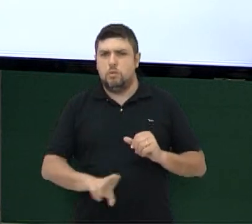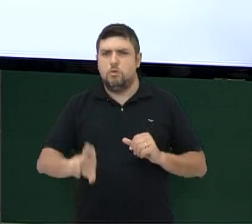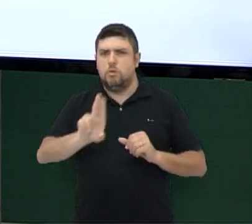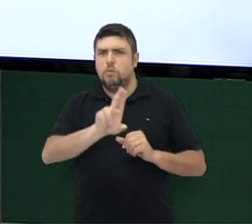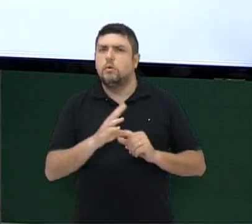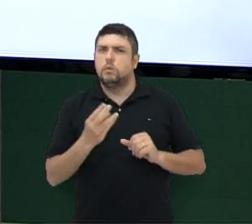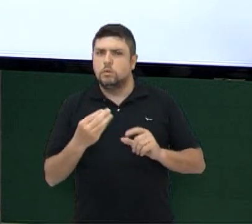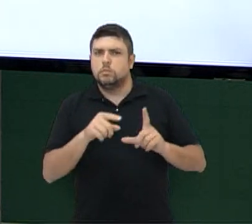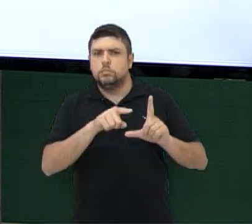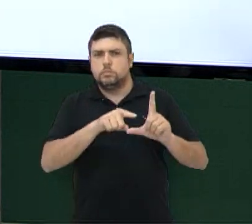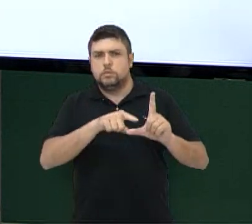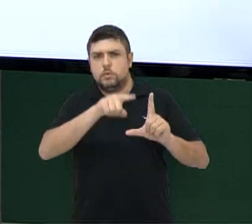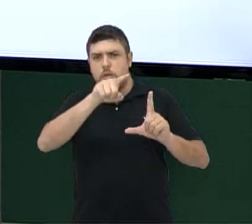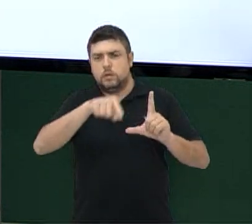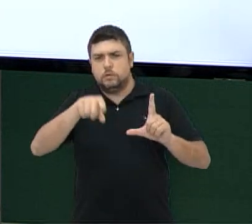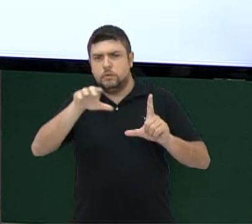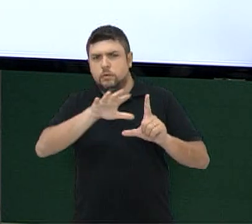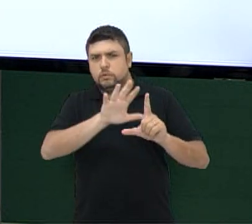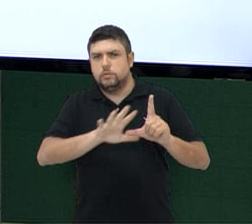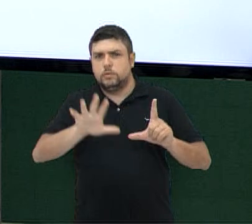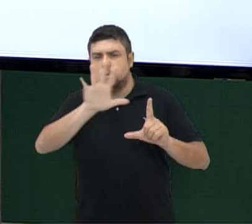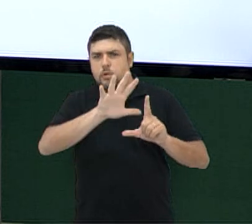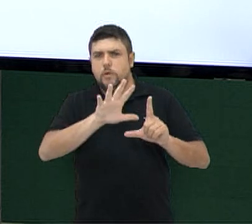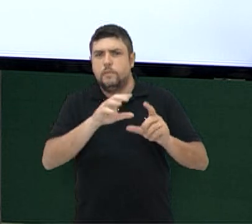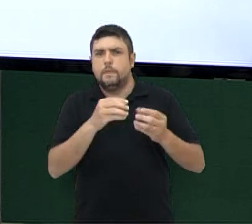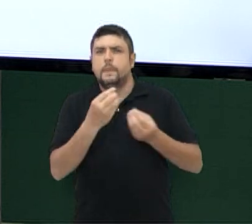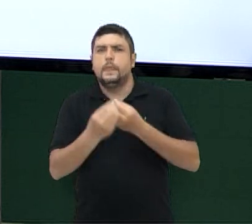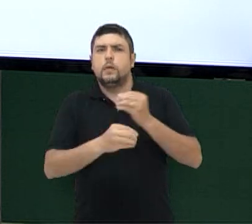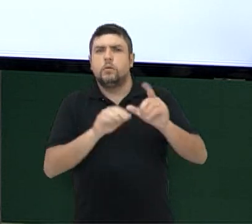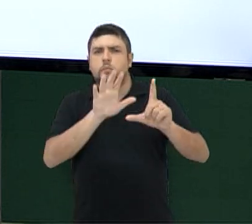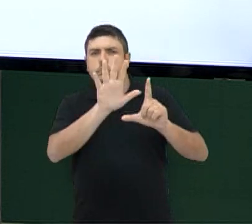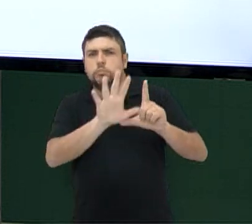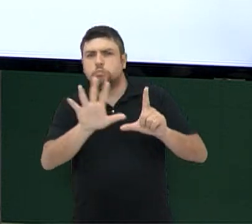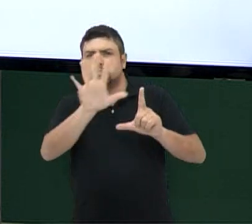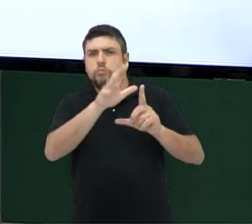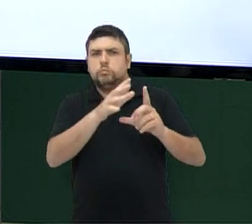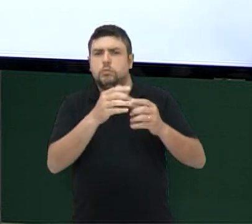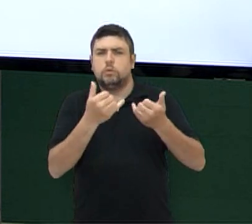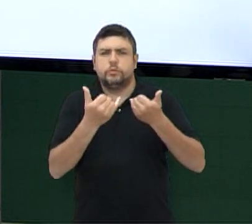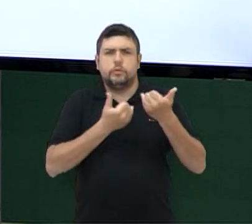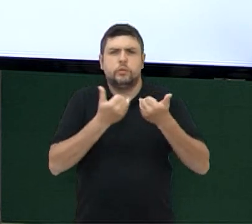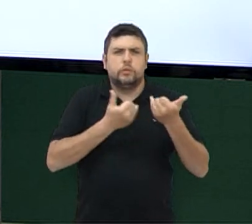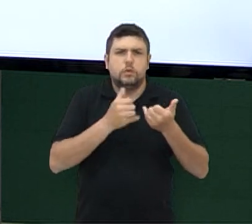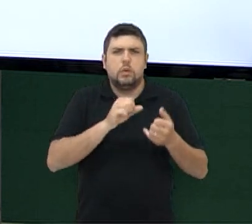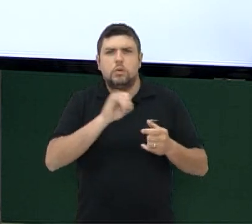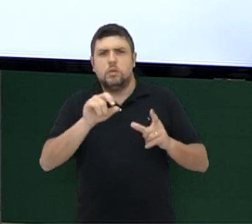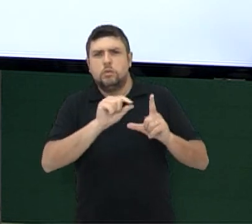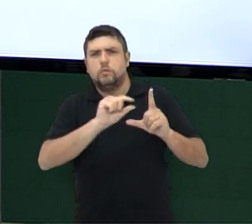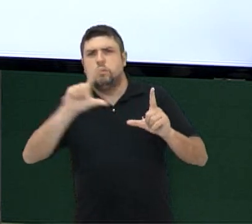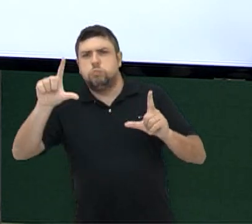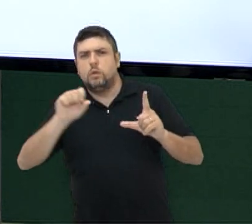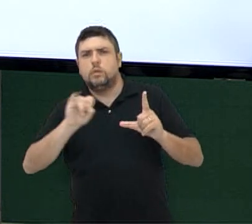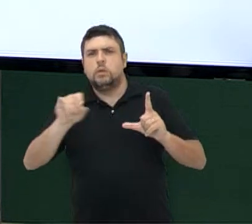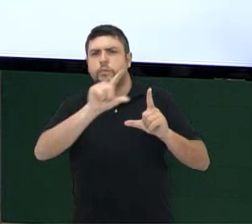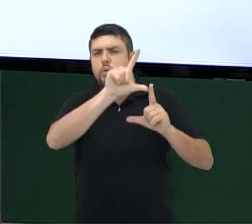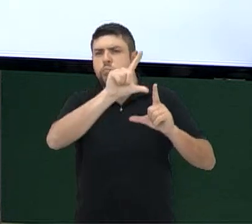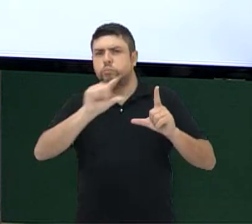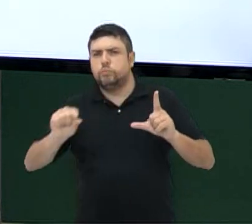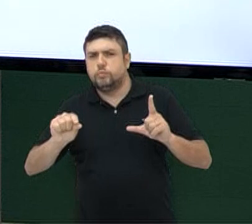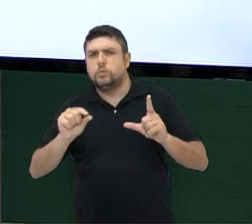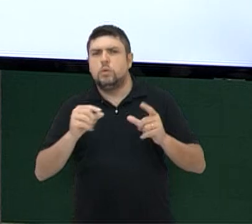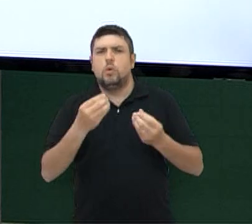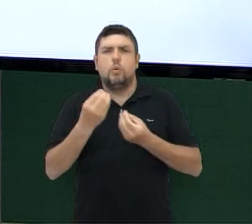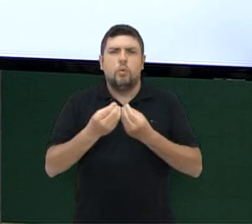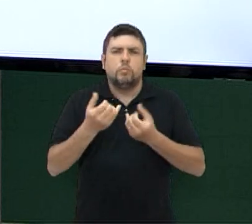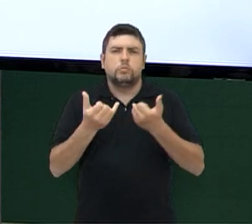os gráficos, daí você estudar, tirar essa informação desses gráficos e analisar se o movimento progressivo retrógrado, além de tirar dados e assim por diante.